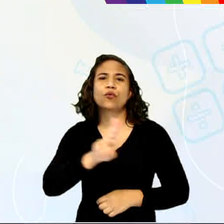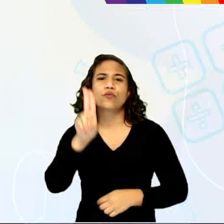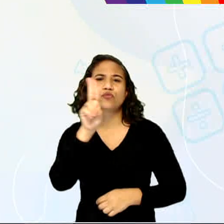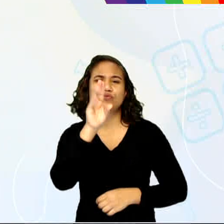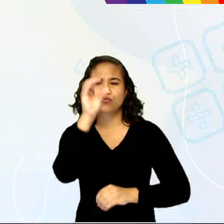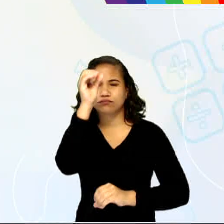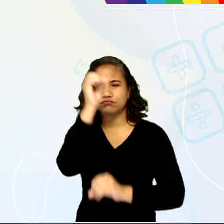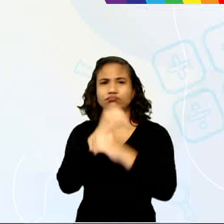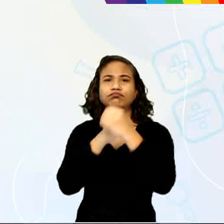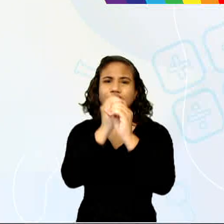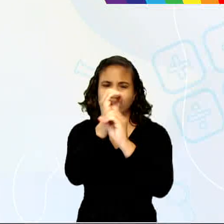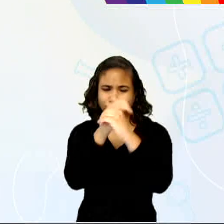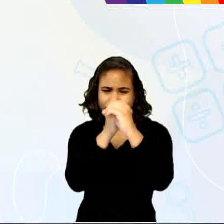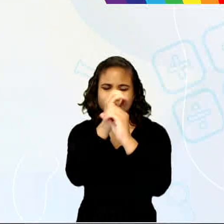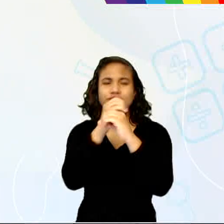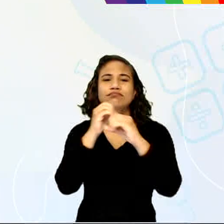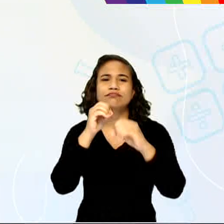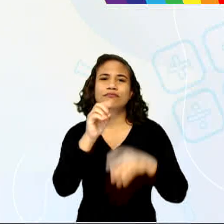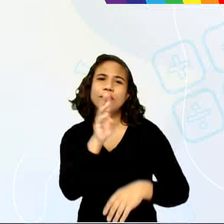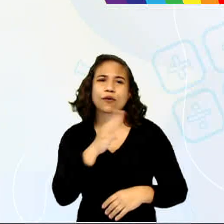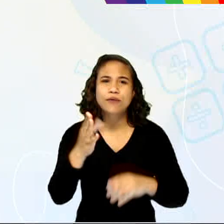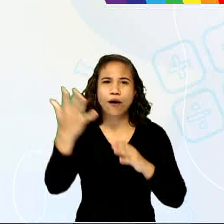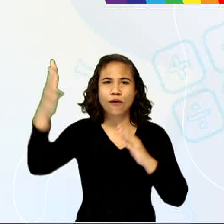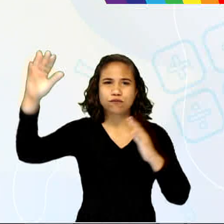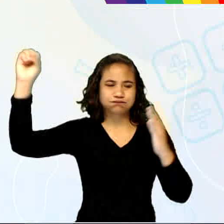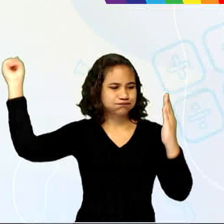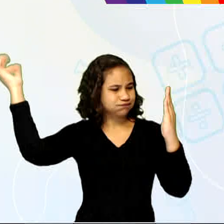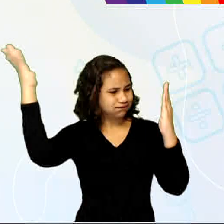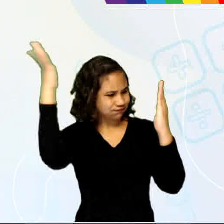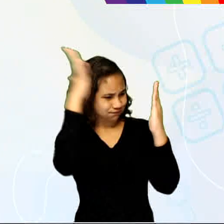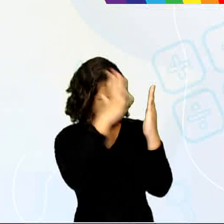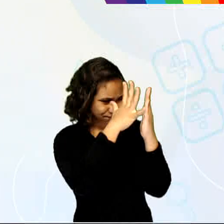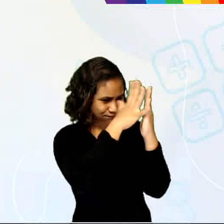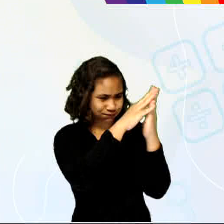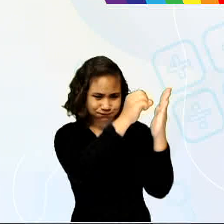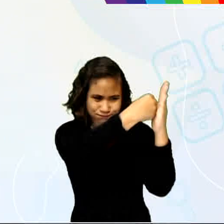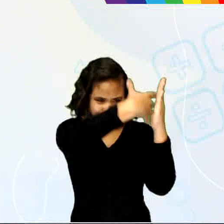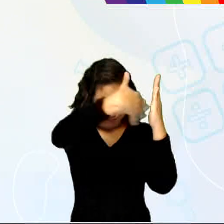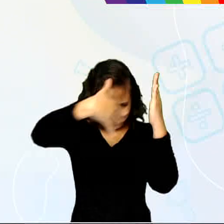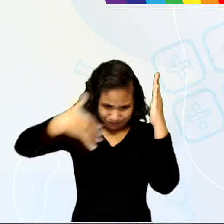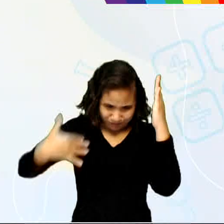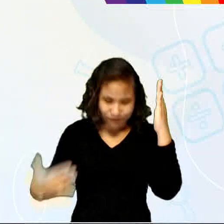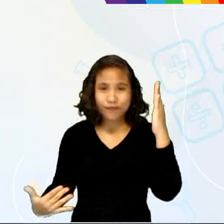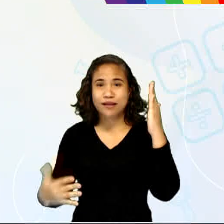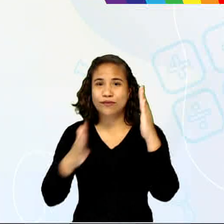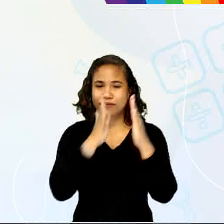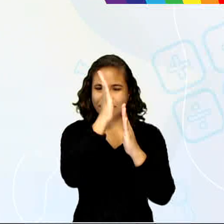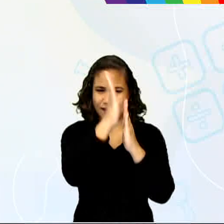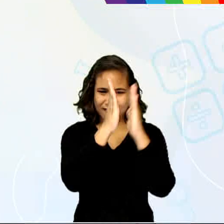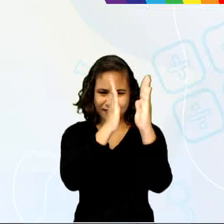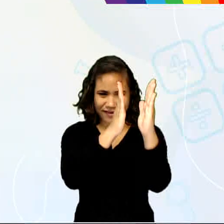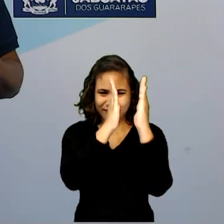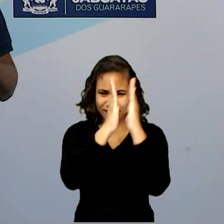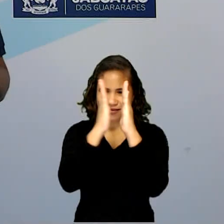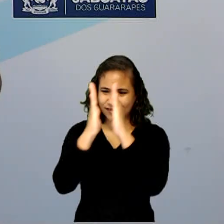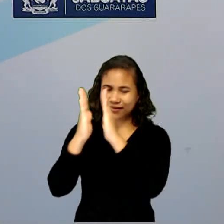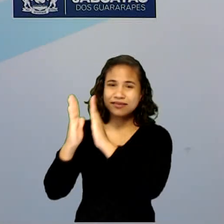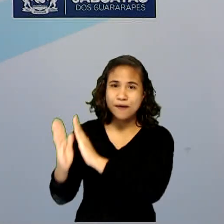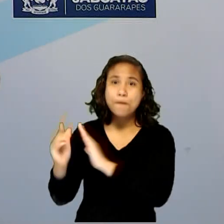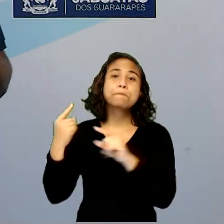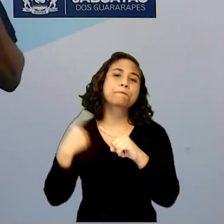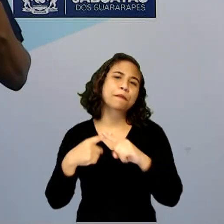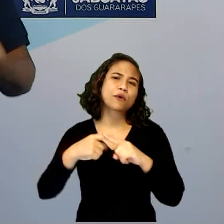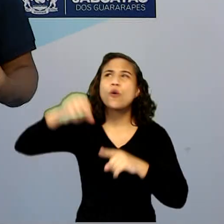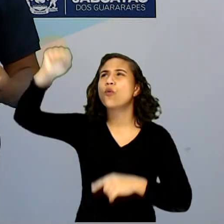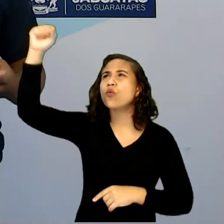prisma e sobre o prisma refletia a luz do sol. E essa luz se dividia. Por quê? A luz do sol